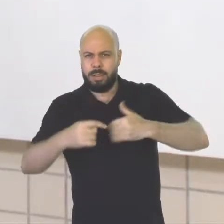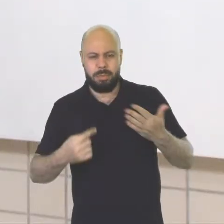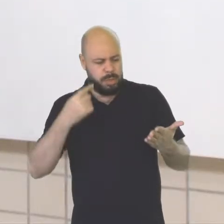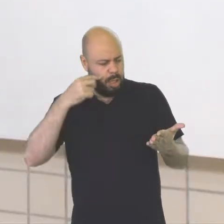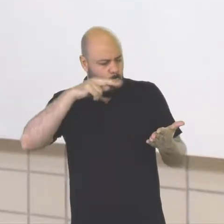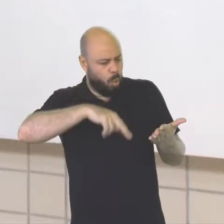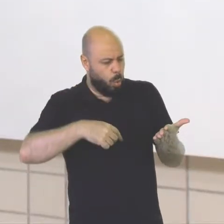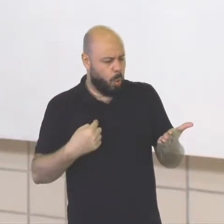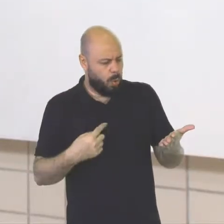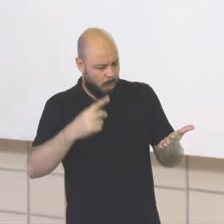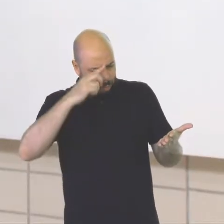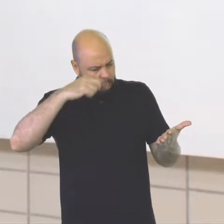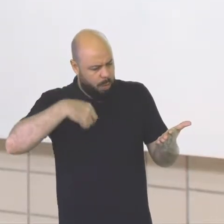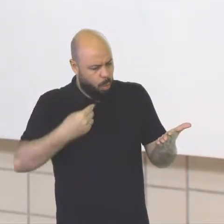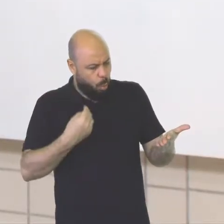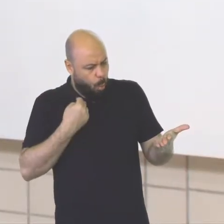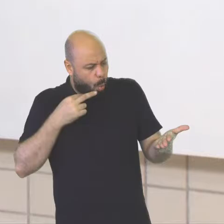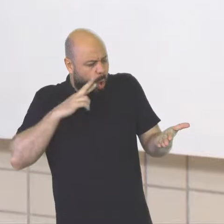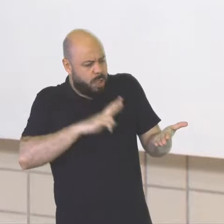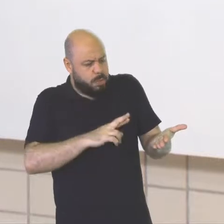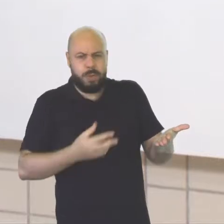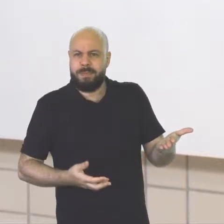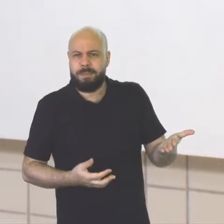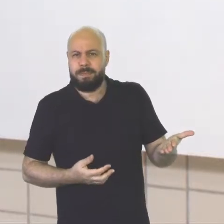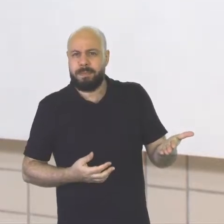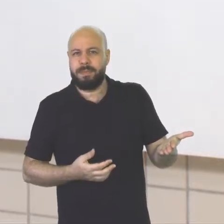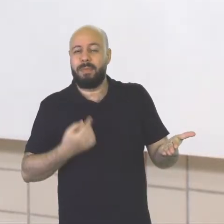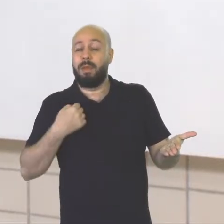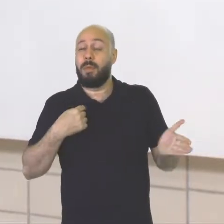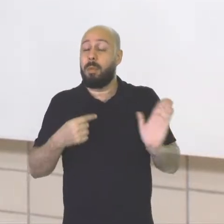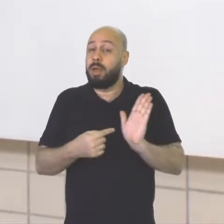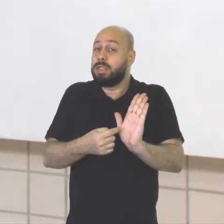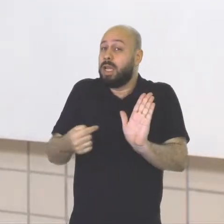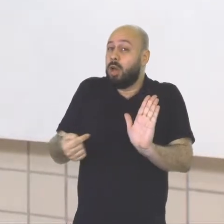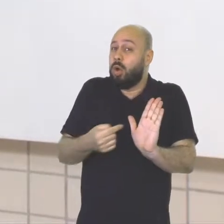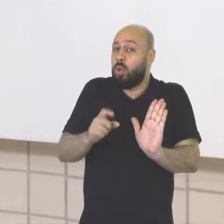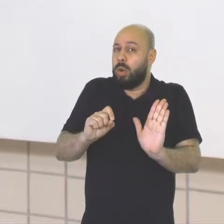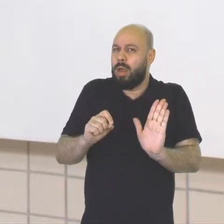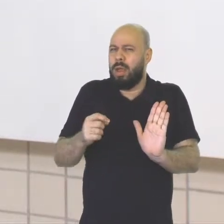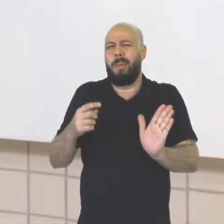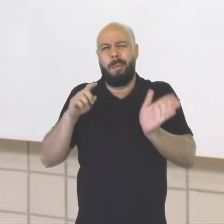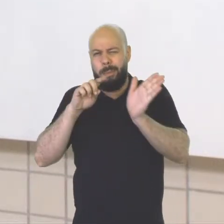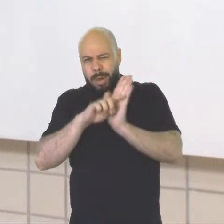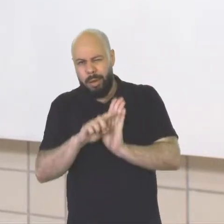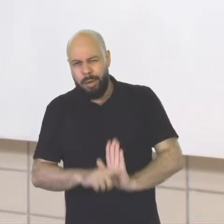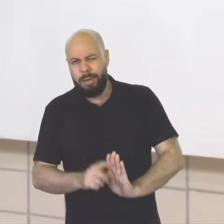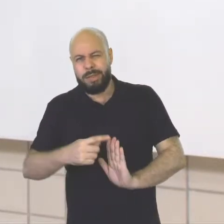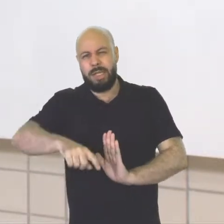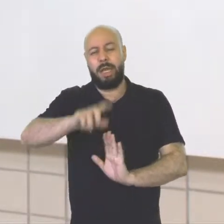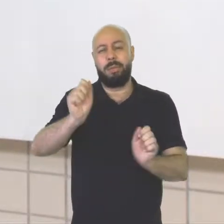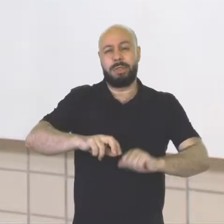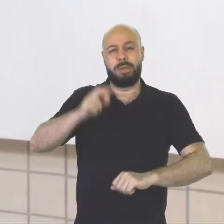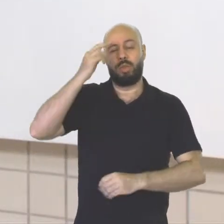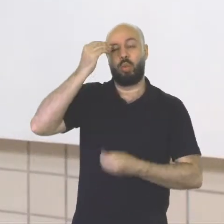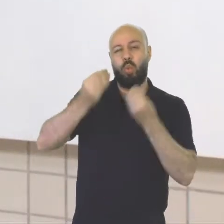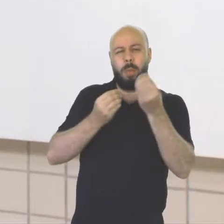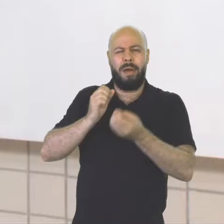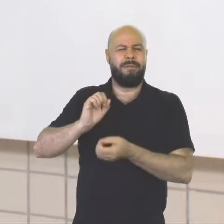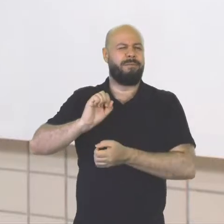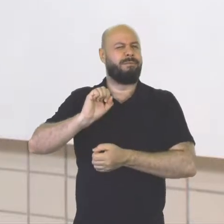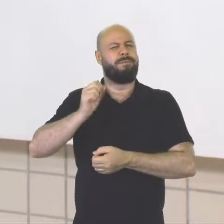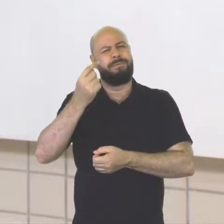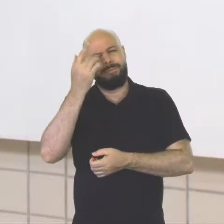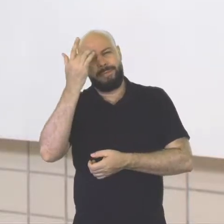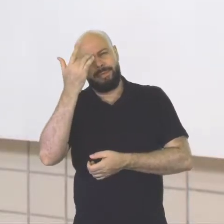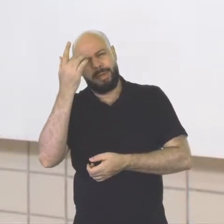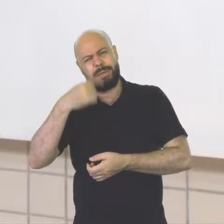se perguntando como responder. Então eu trouxe para vocês hoje aqui alguns questionamentos para vocês verem o quanto é fácil